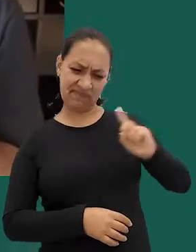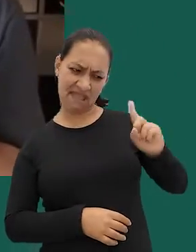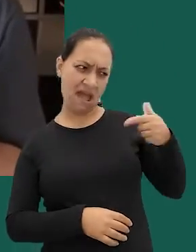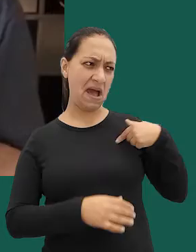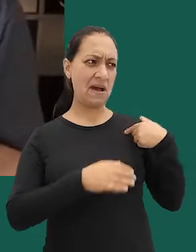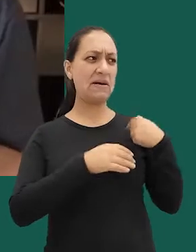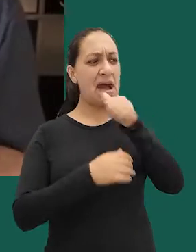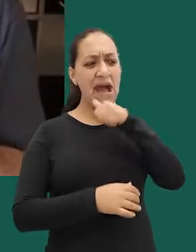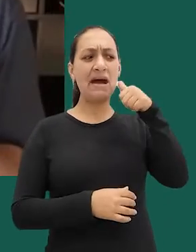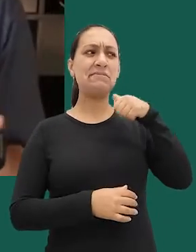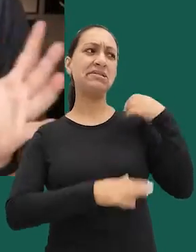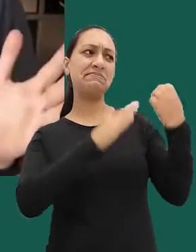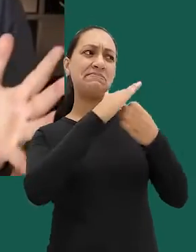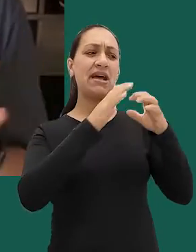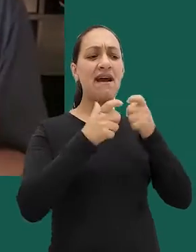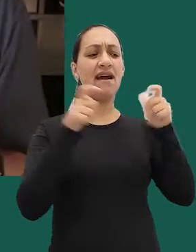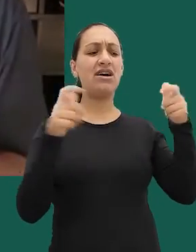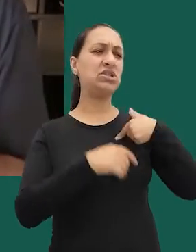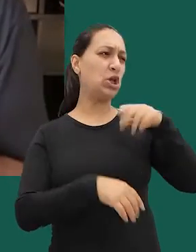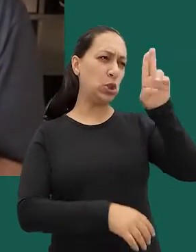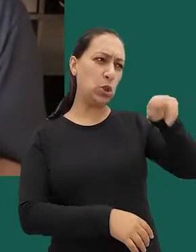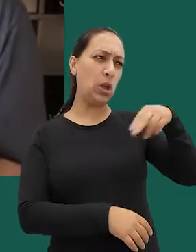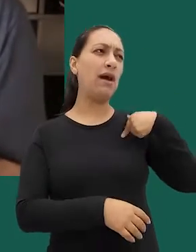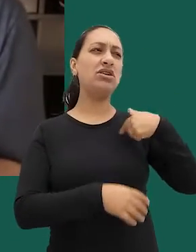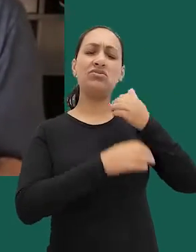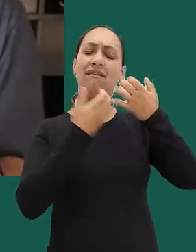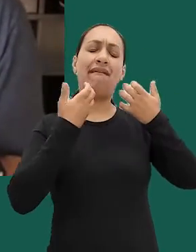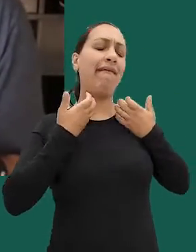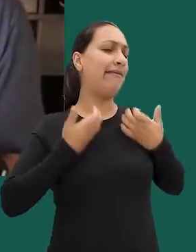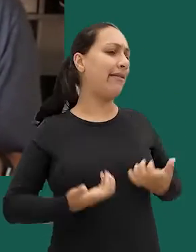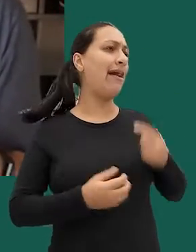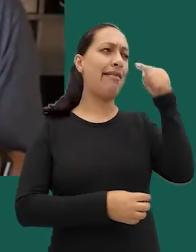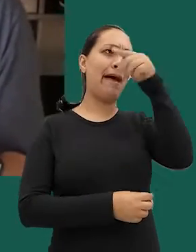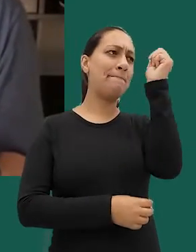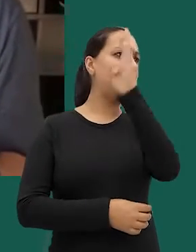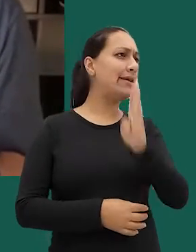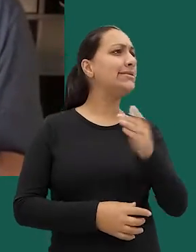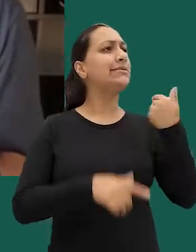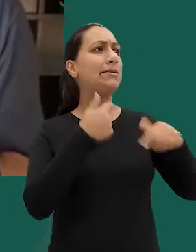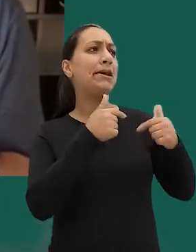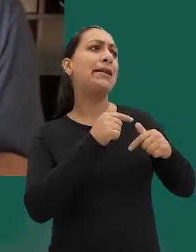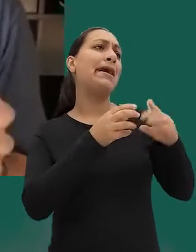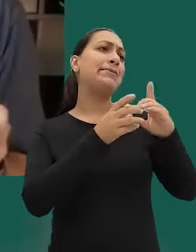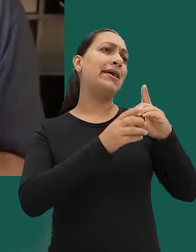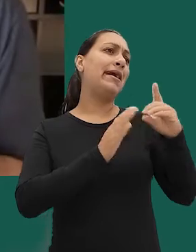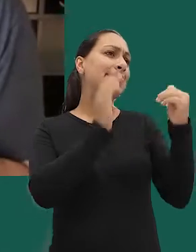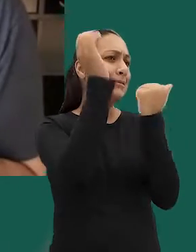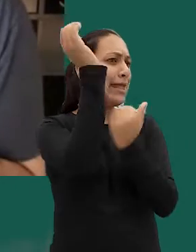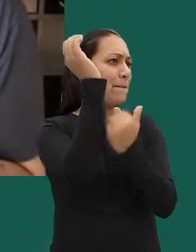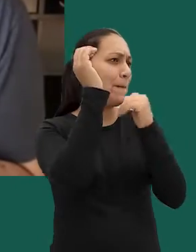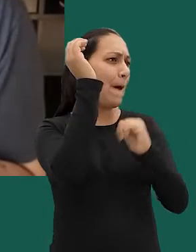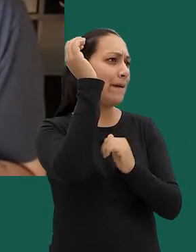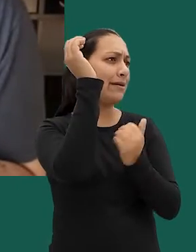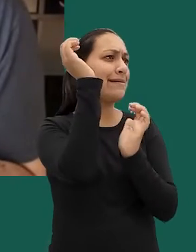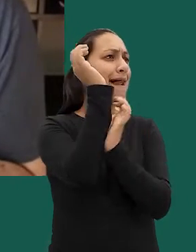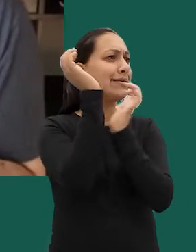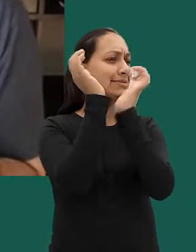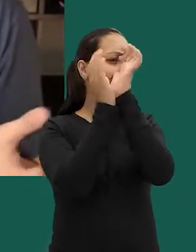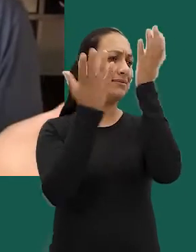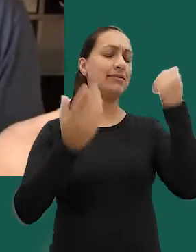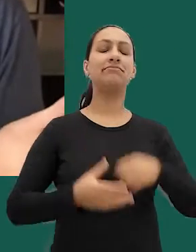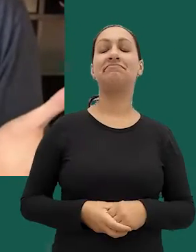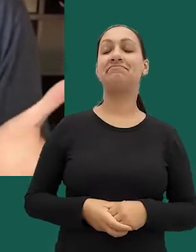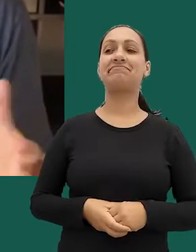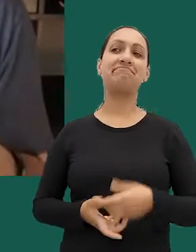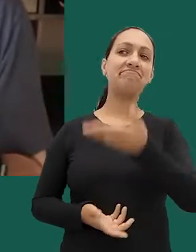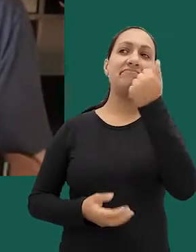eu nunca vou trabalhar para empresa grande. Já cansei de trabalhar para empresa grande no Brasil, é muita burocracia. E aí ele disse, vem cá, deixa eu te apresentar para outras